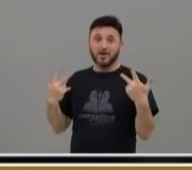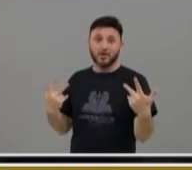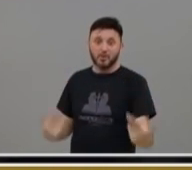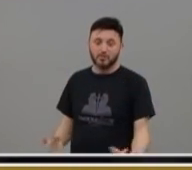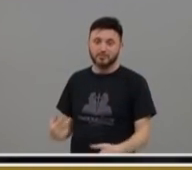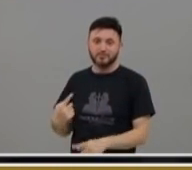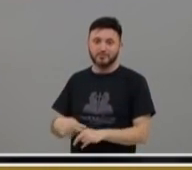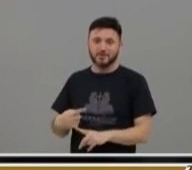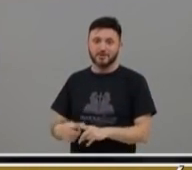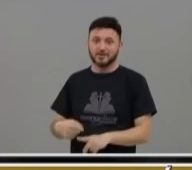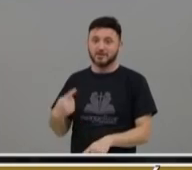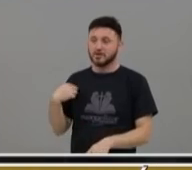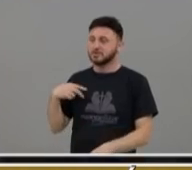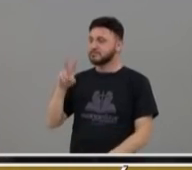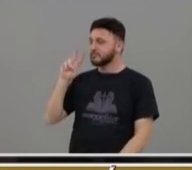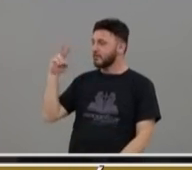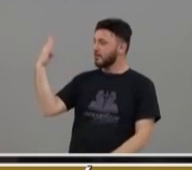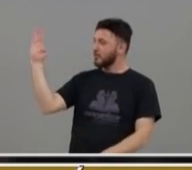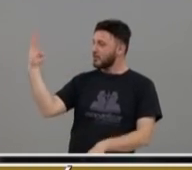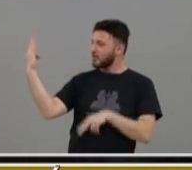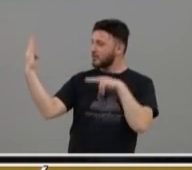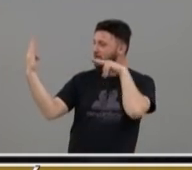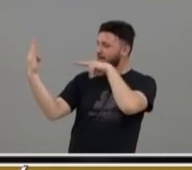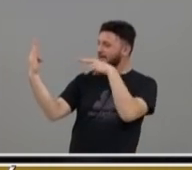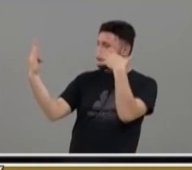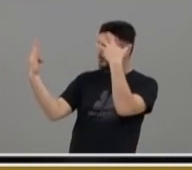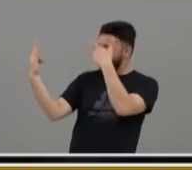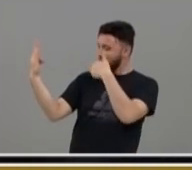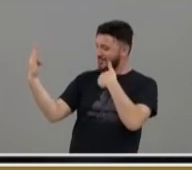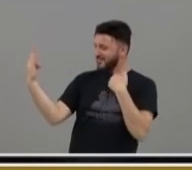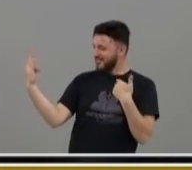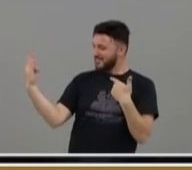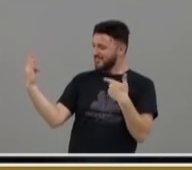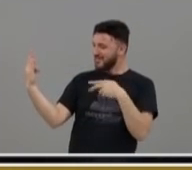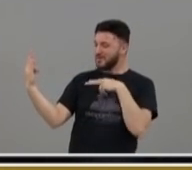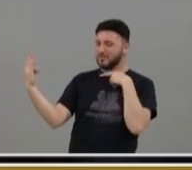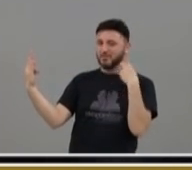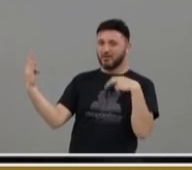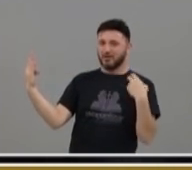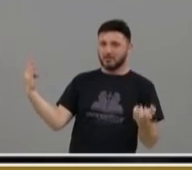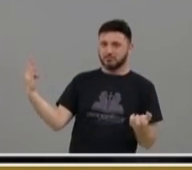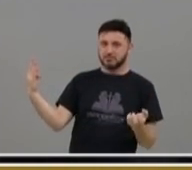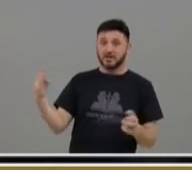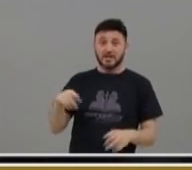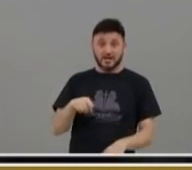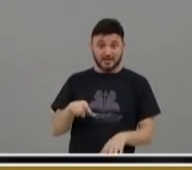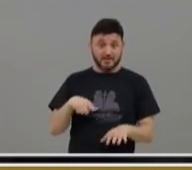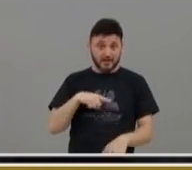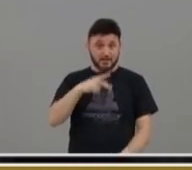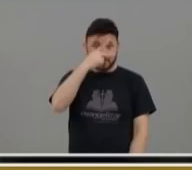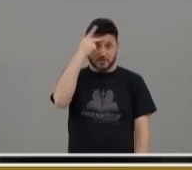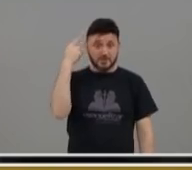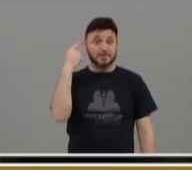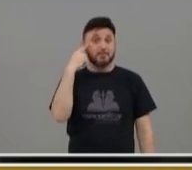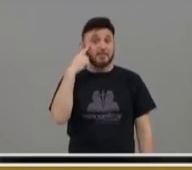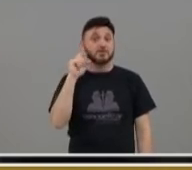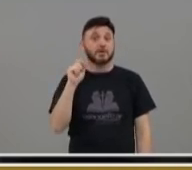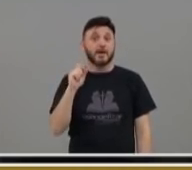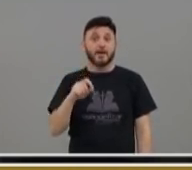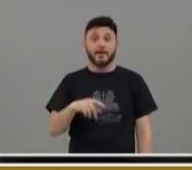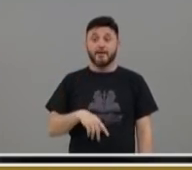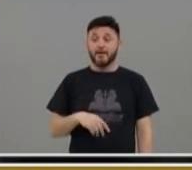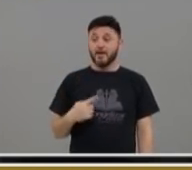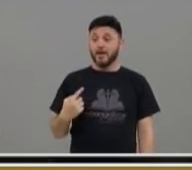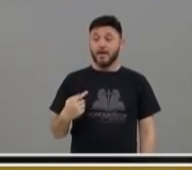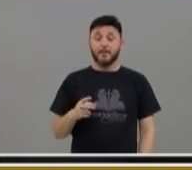morrendo o tempo inteiro. Sabe, tem gente que acha que o mundo tem que girar ao redor delas, tem que girar ao redor delas. Quando você